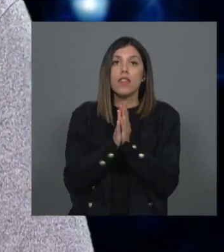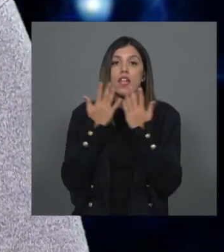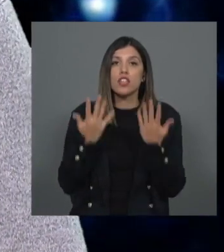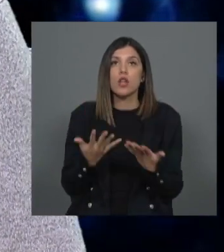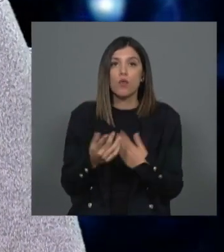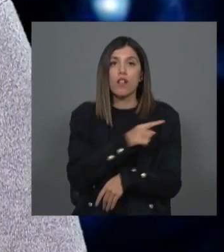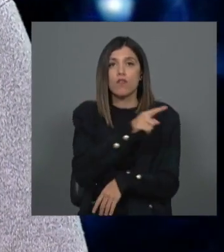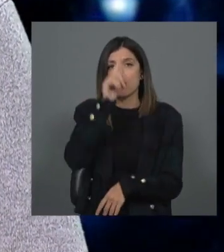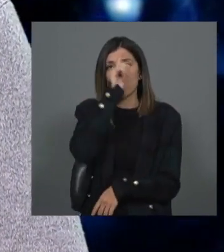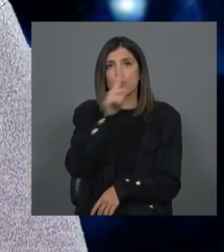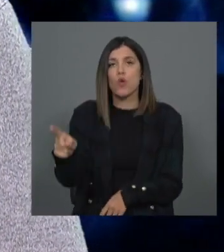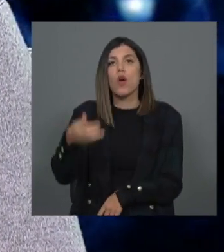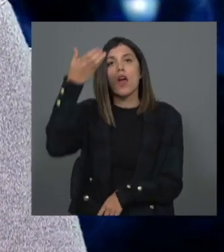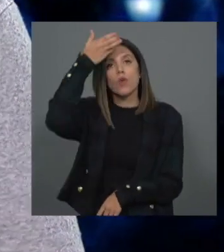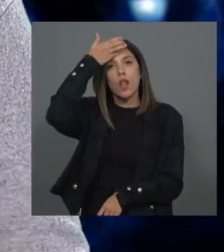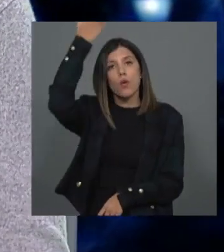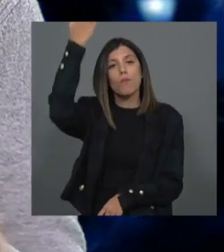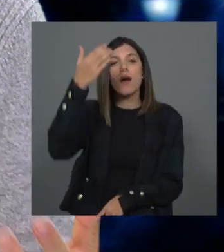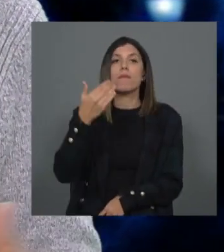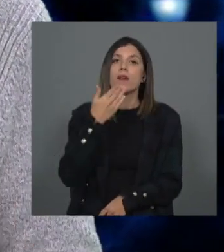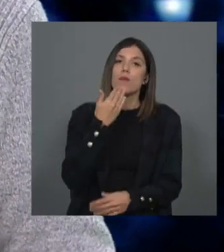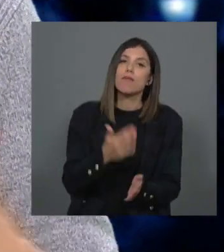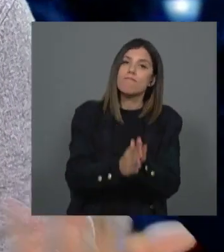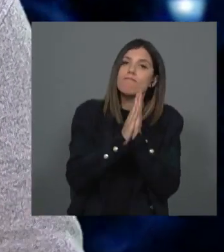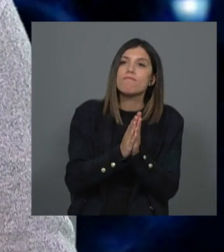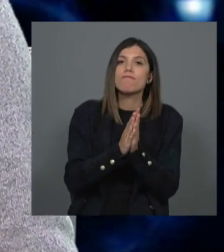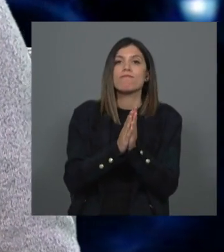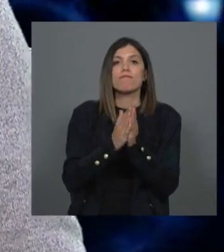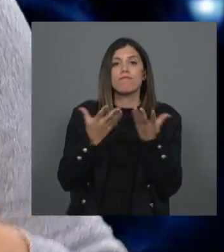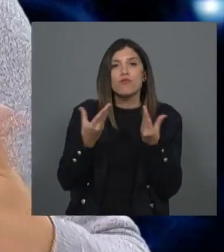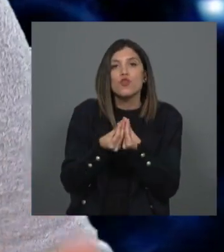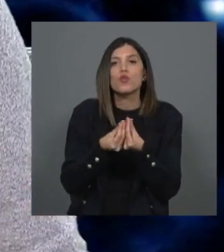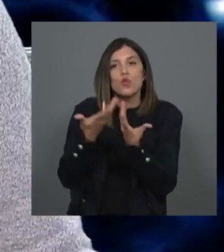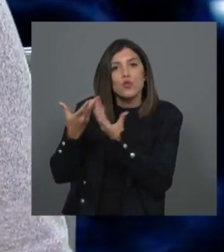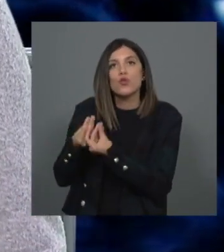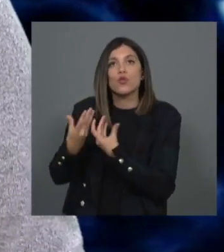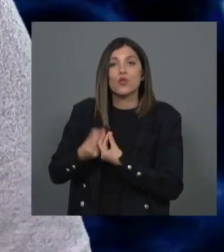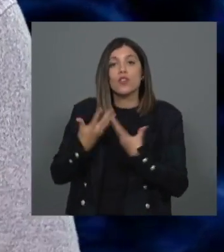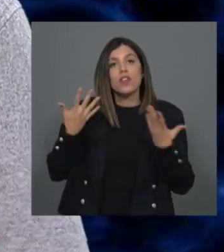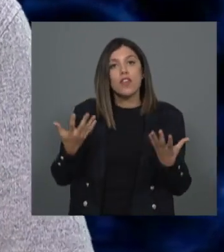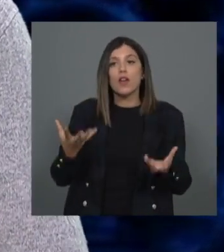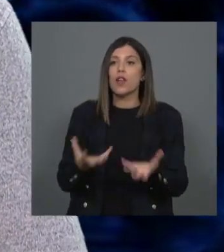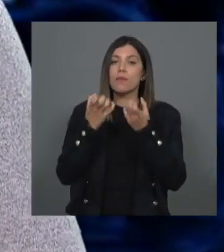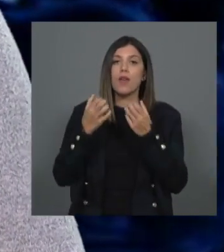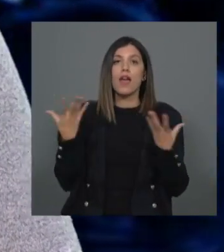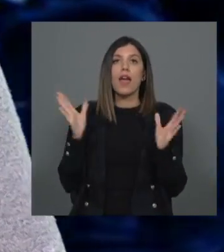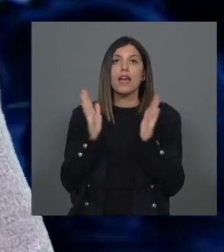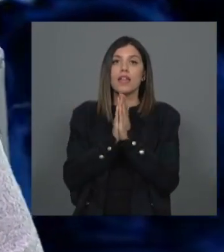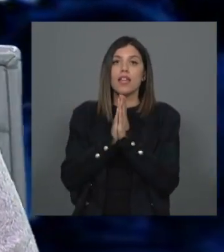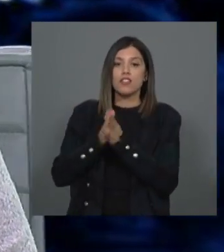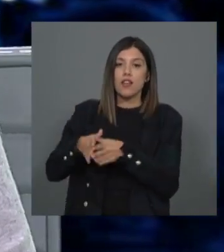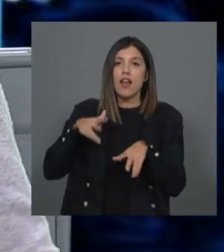convocado muitos sínodos recentemente, e agora este é o caminho da Igreja, é toda a Igreja a caminhar em sinodalidade.